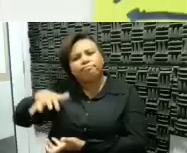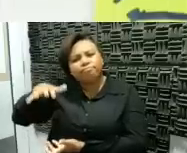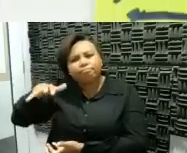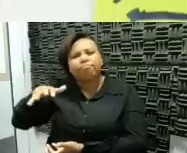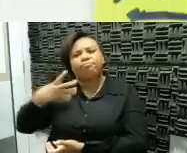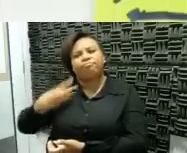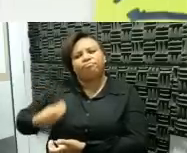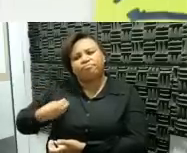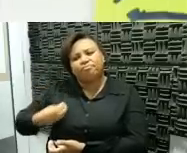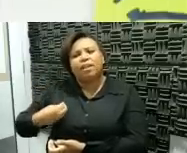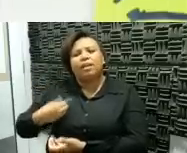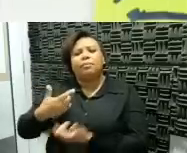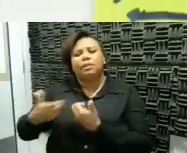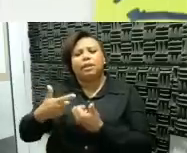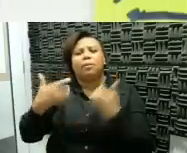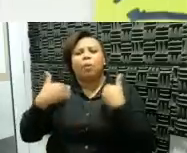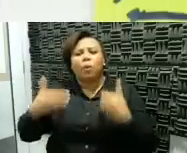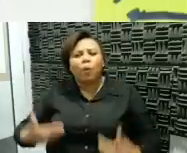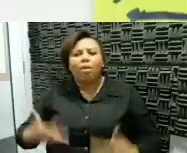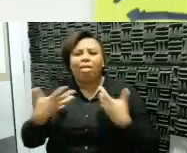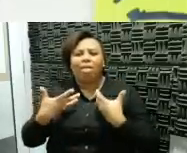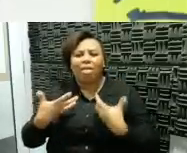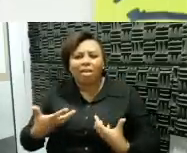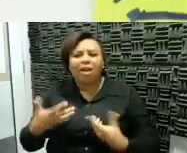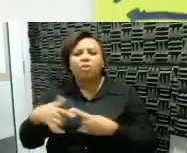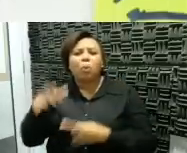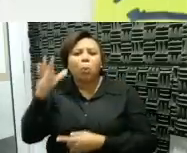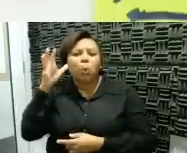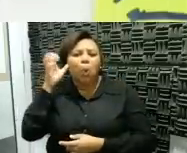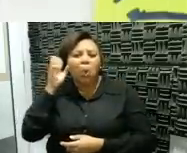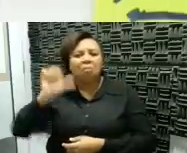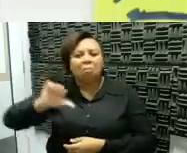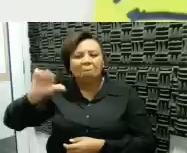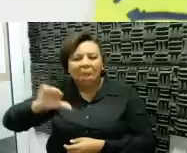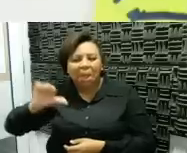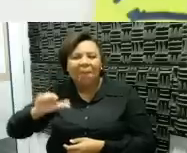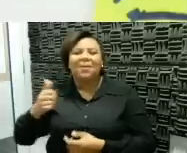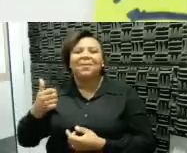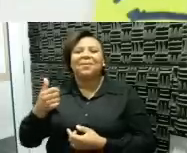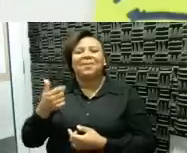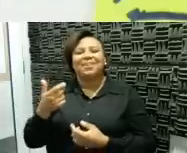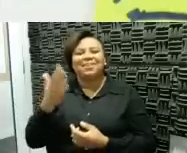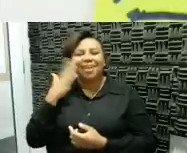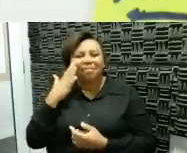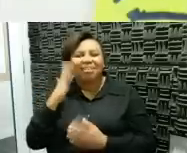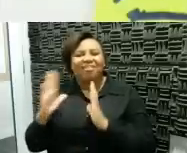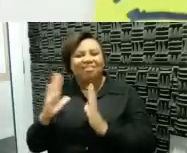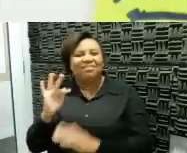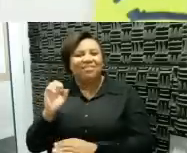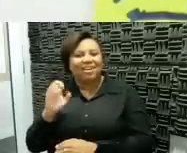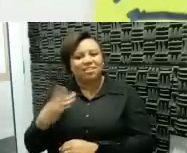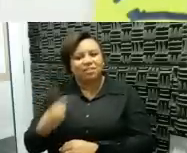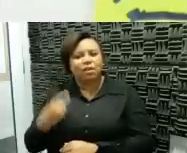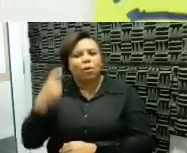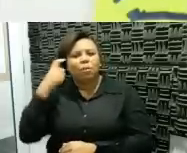ficam mais cansadas a nossa audição não é mais a mesma né a as nossas a nossa o nosso raciocínio fica um pouco mais